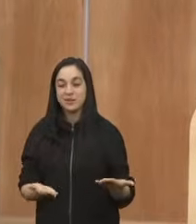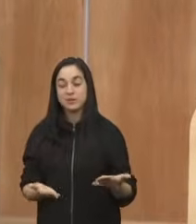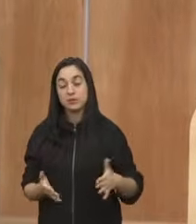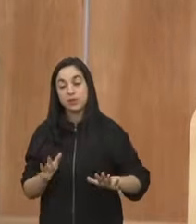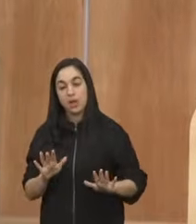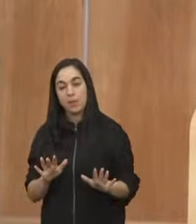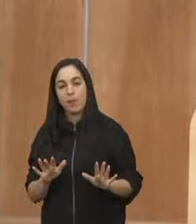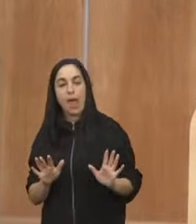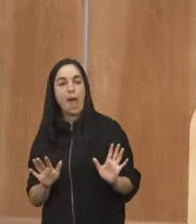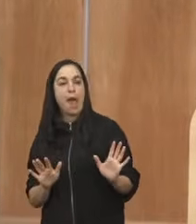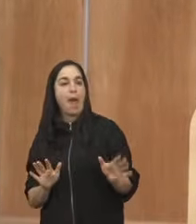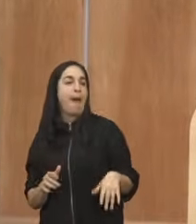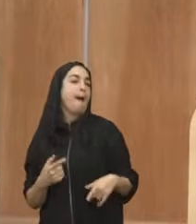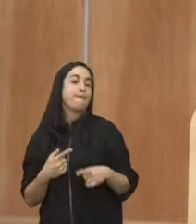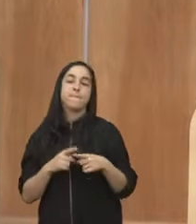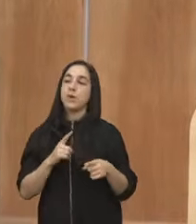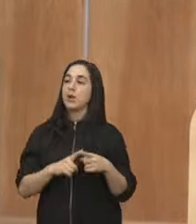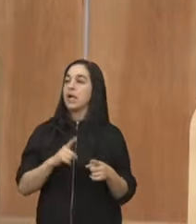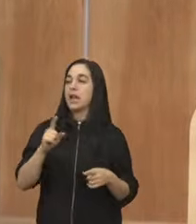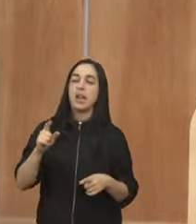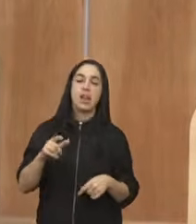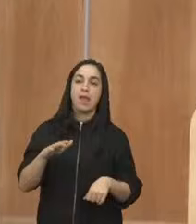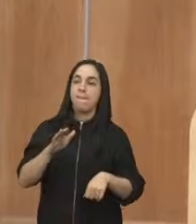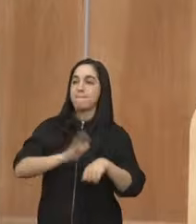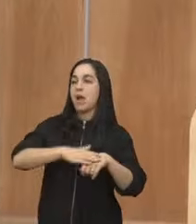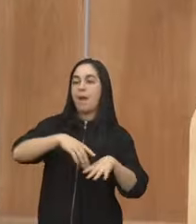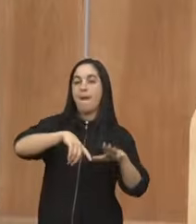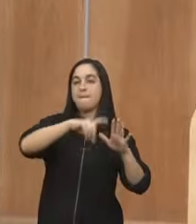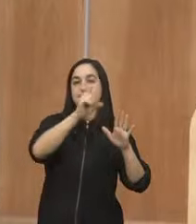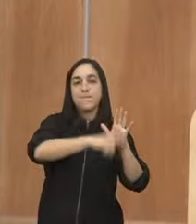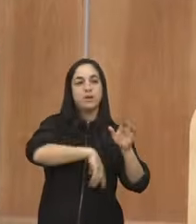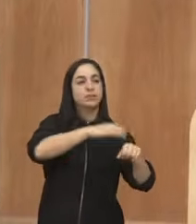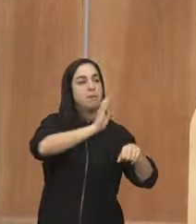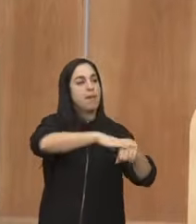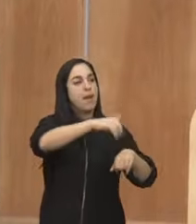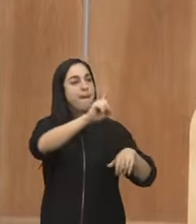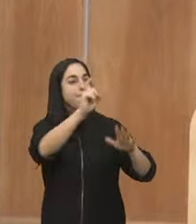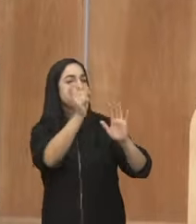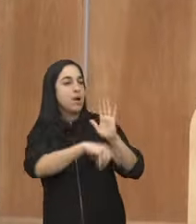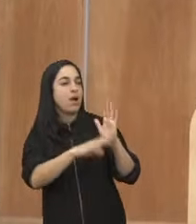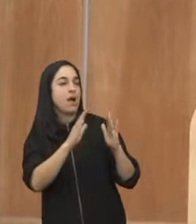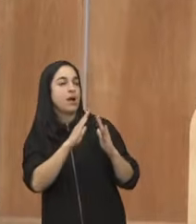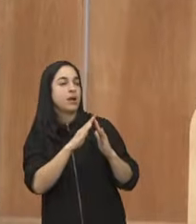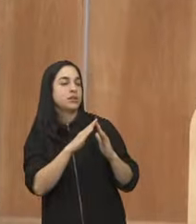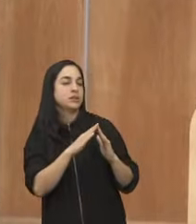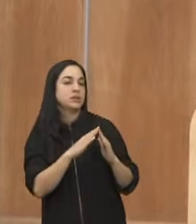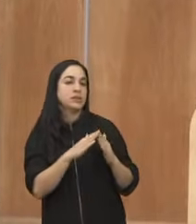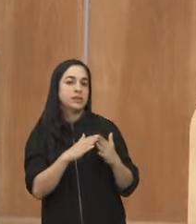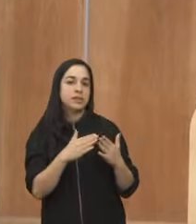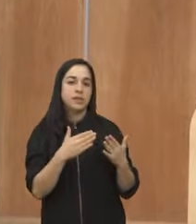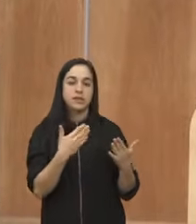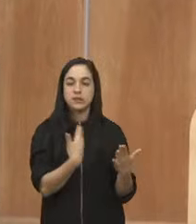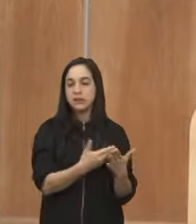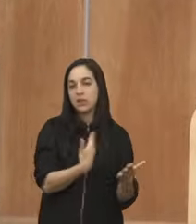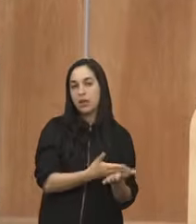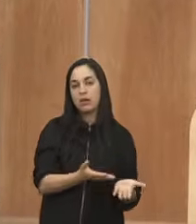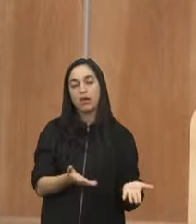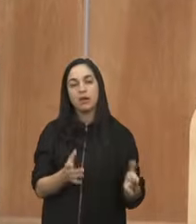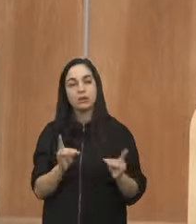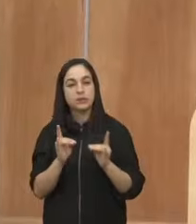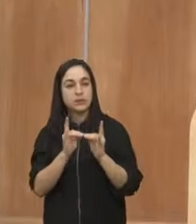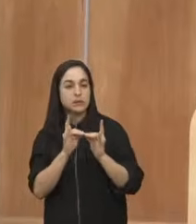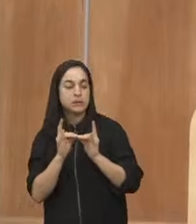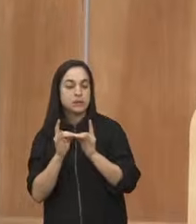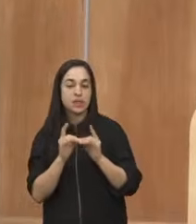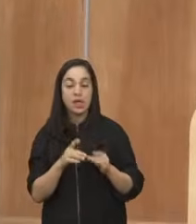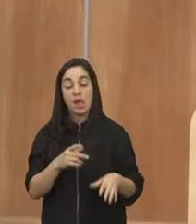achismo, porque o fulano vai aumentar, porque Beltrano vai aumentar, o da escola, isso é achismo. Por quê? O que